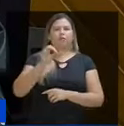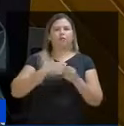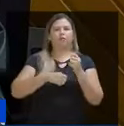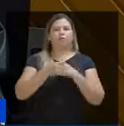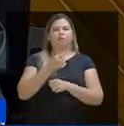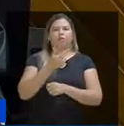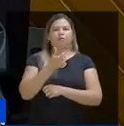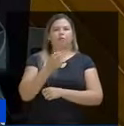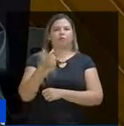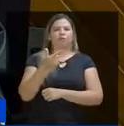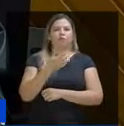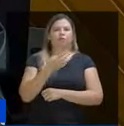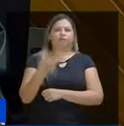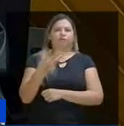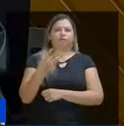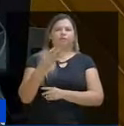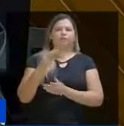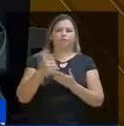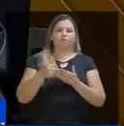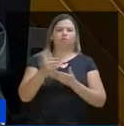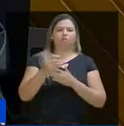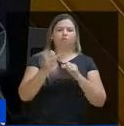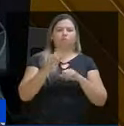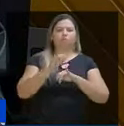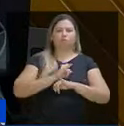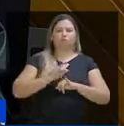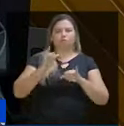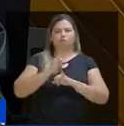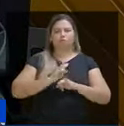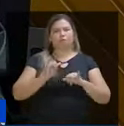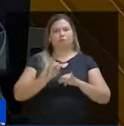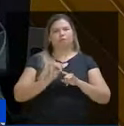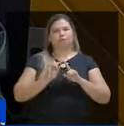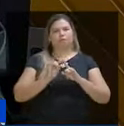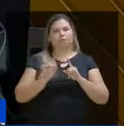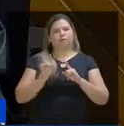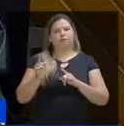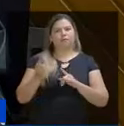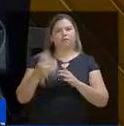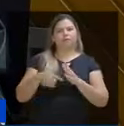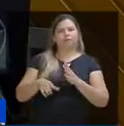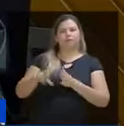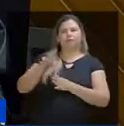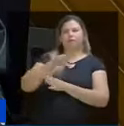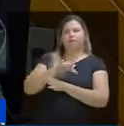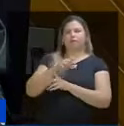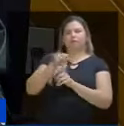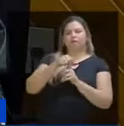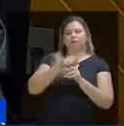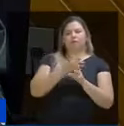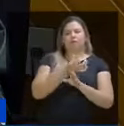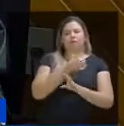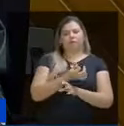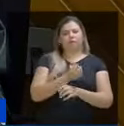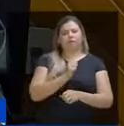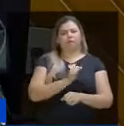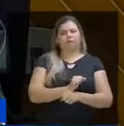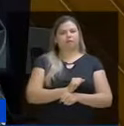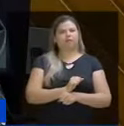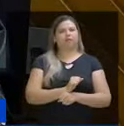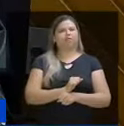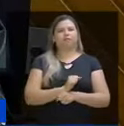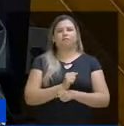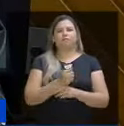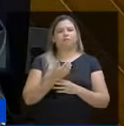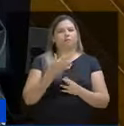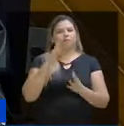o tempo de filiação partidária mínimo exigido de 6 meses. Apurou-se ainda que os documentos